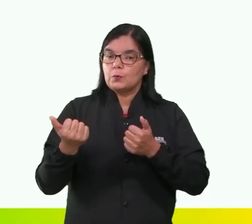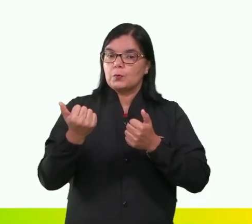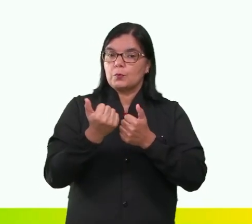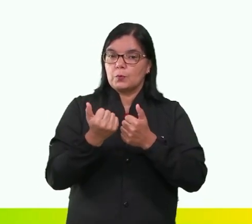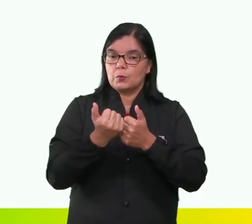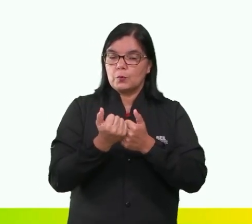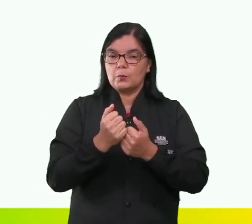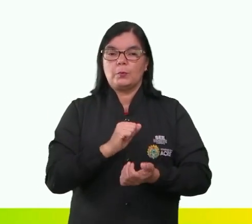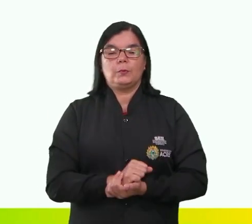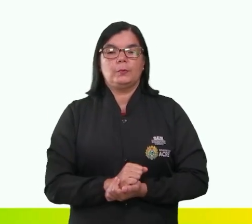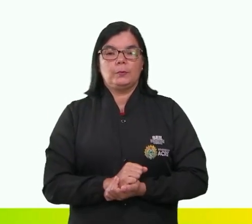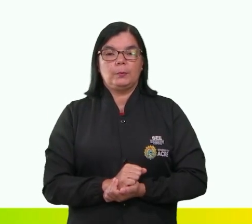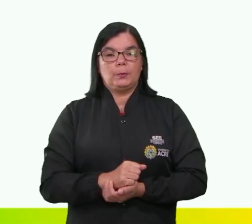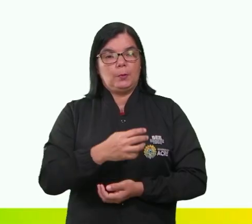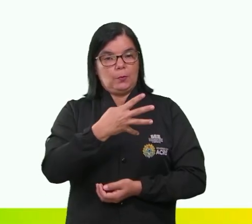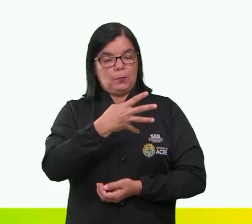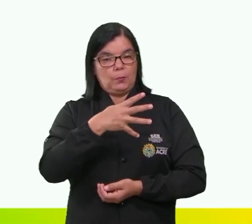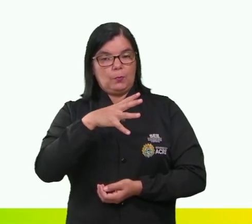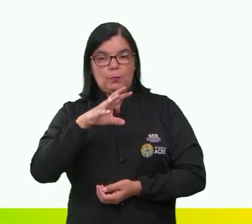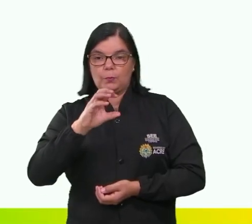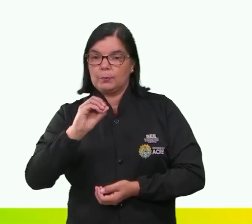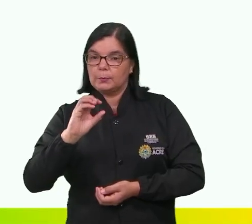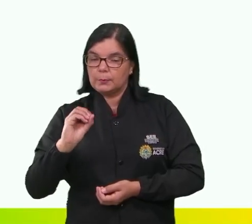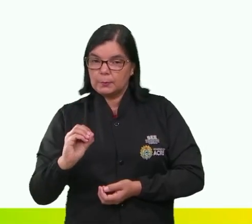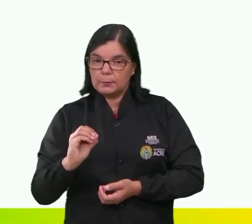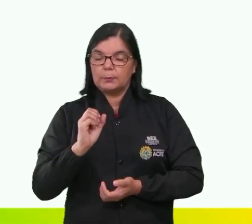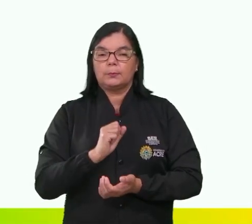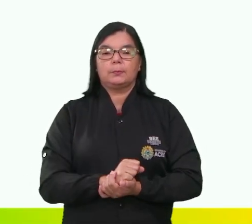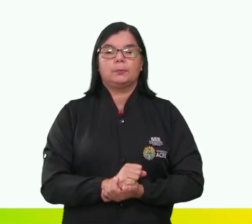Substituindo os valores, pessoal, nós temos aí o seguinte, ó.